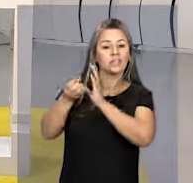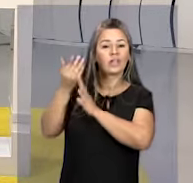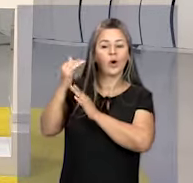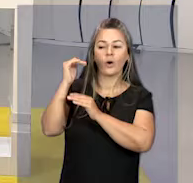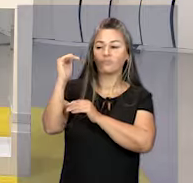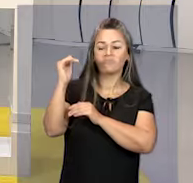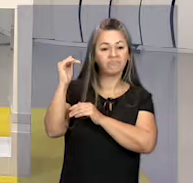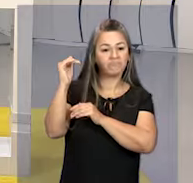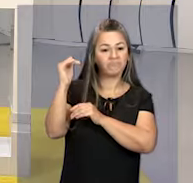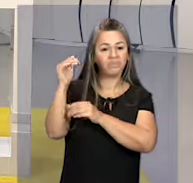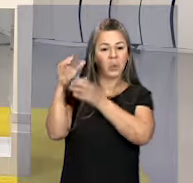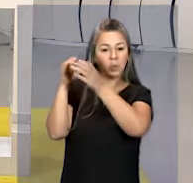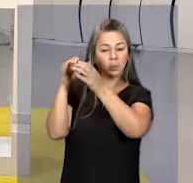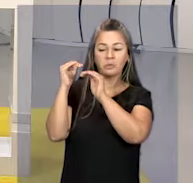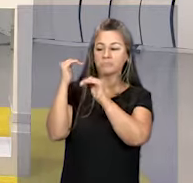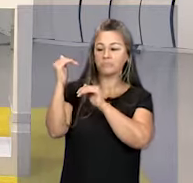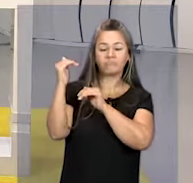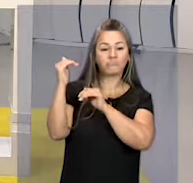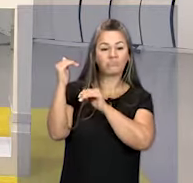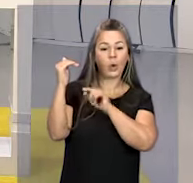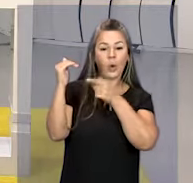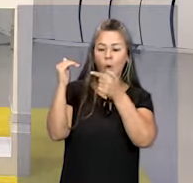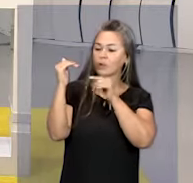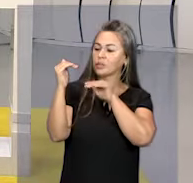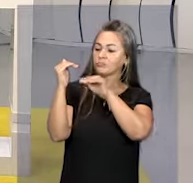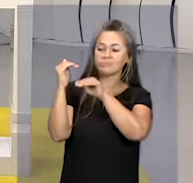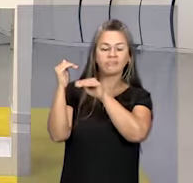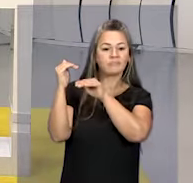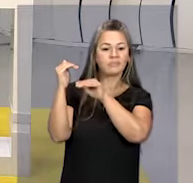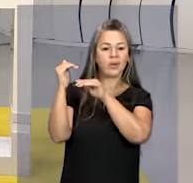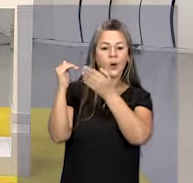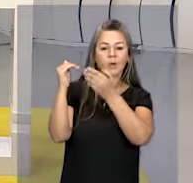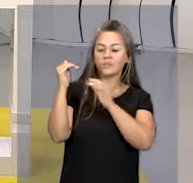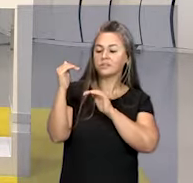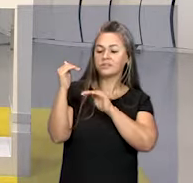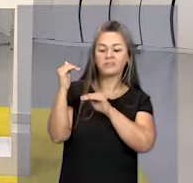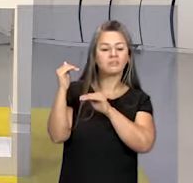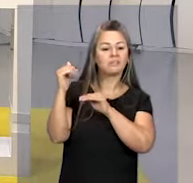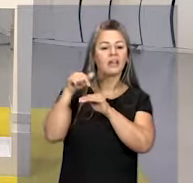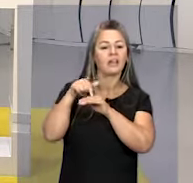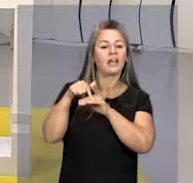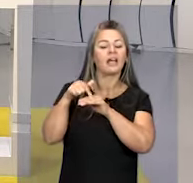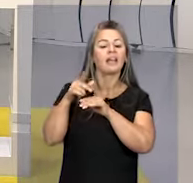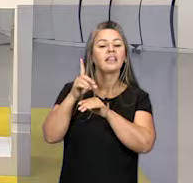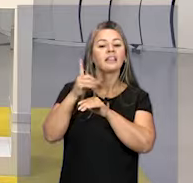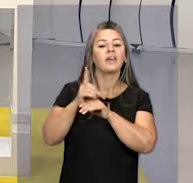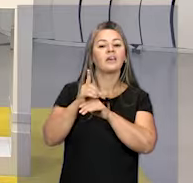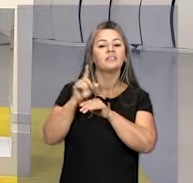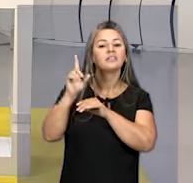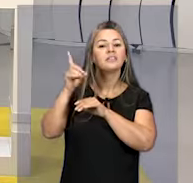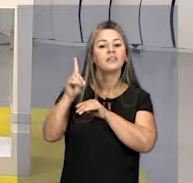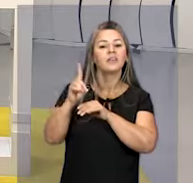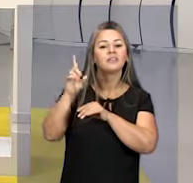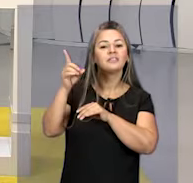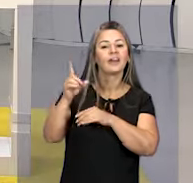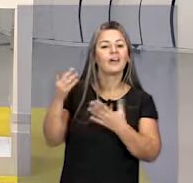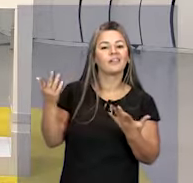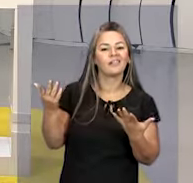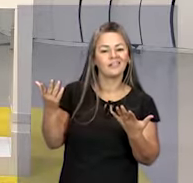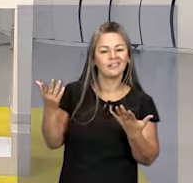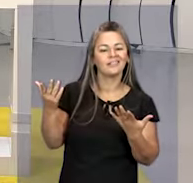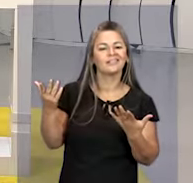Então, uma casta é considerada filha de um Deus e vai fazer tudo aquilo que aquele Deus deixou de